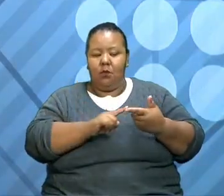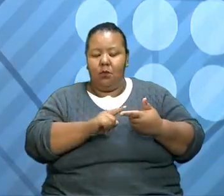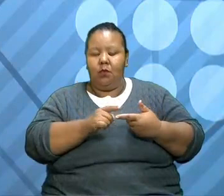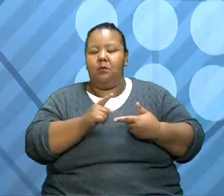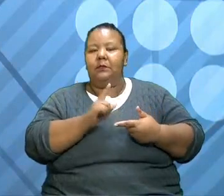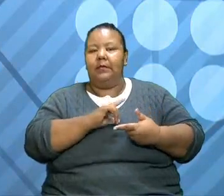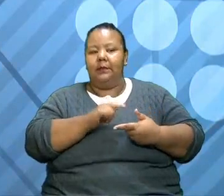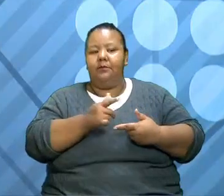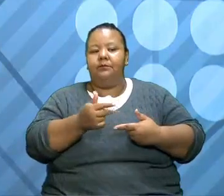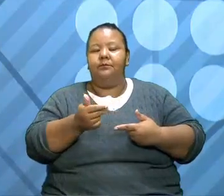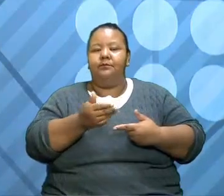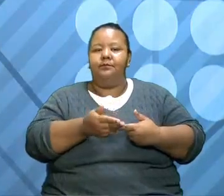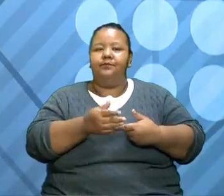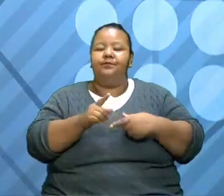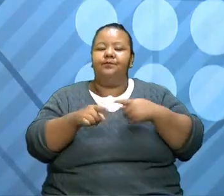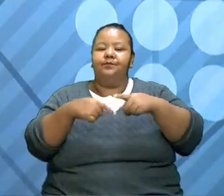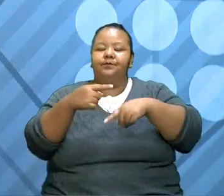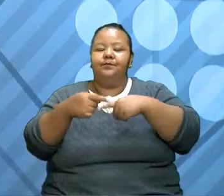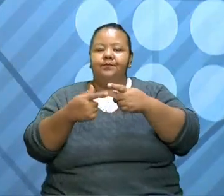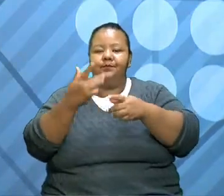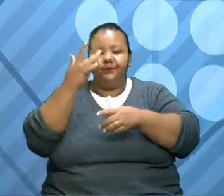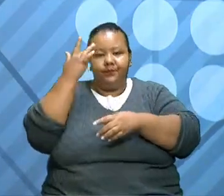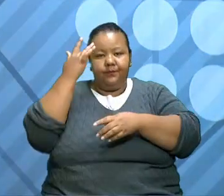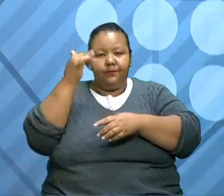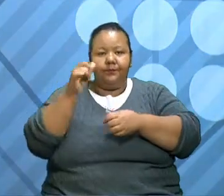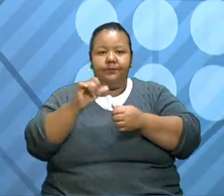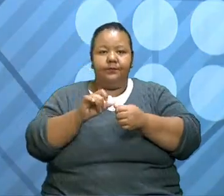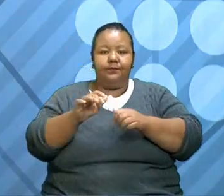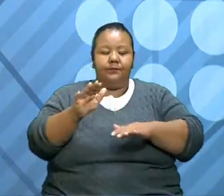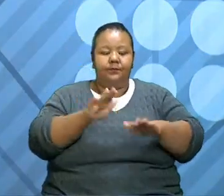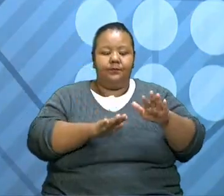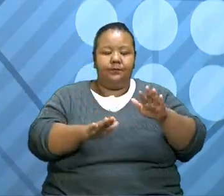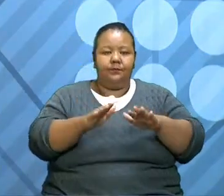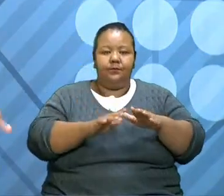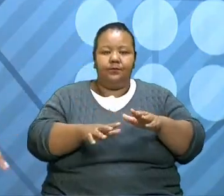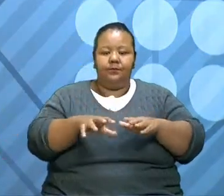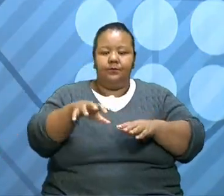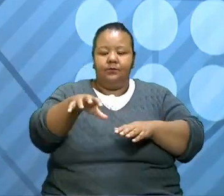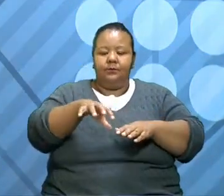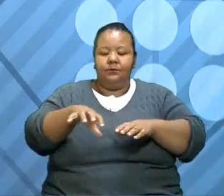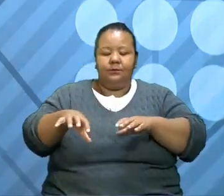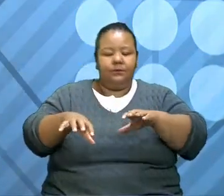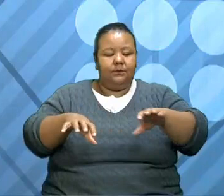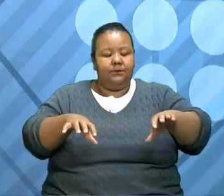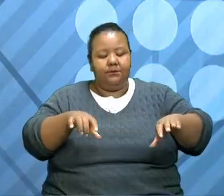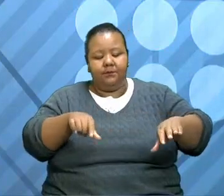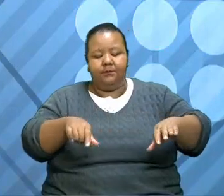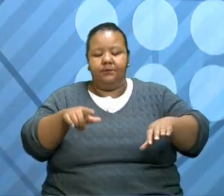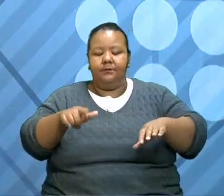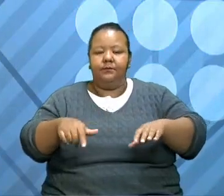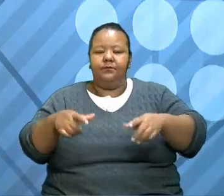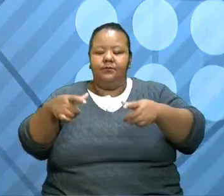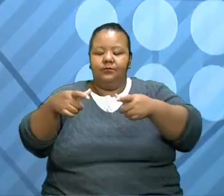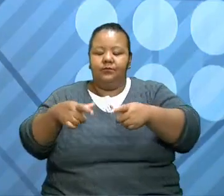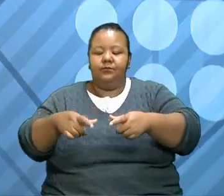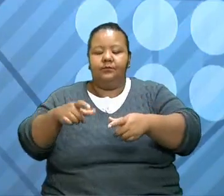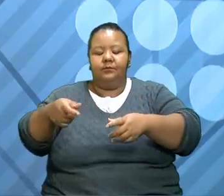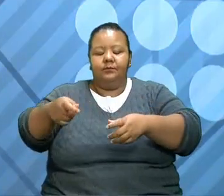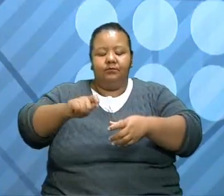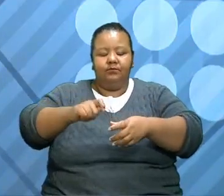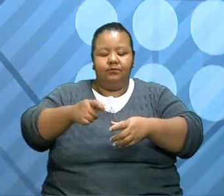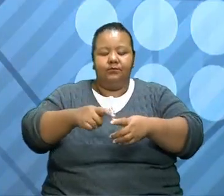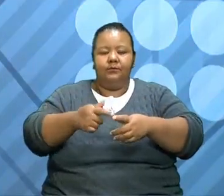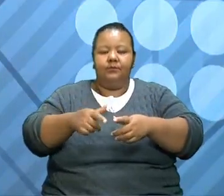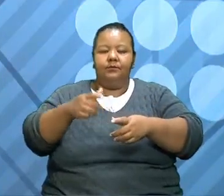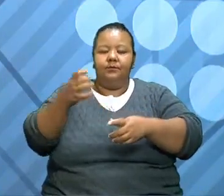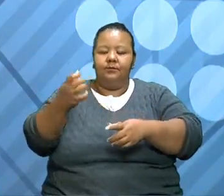esses recursos disponíveis. No outro dia, o que você vai? Você vai organizar. Você separa a bancada, você separa a vasilha que você tem, você